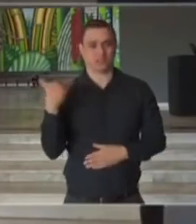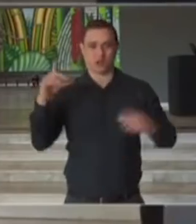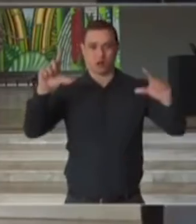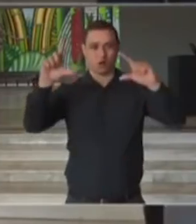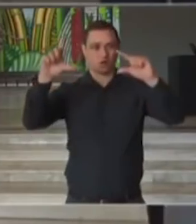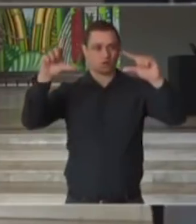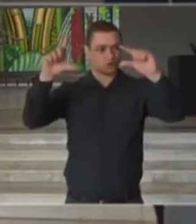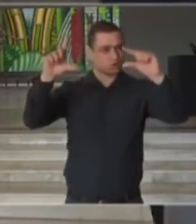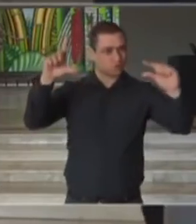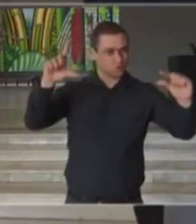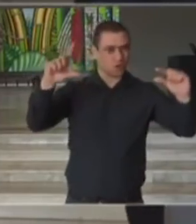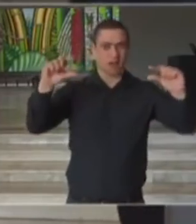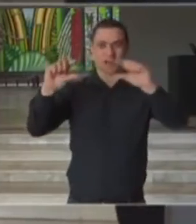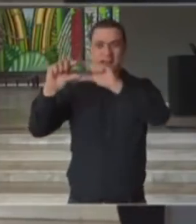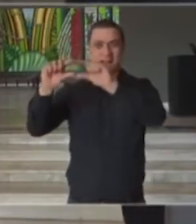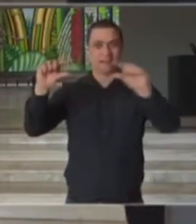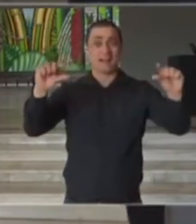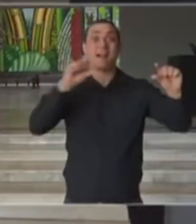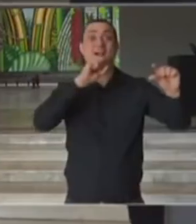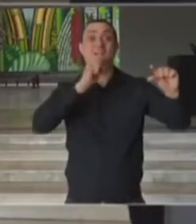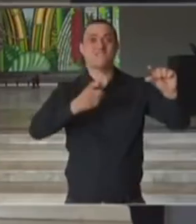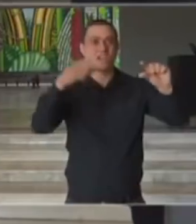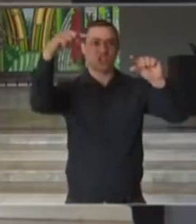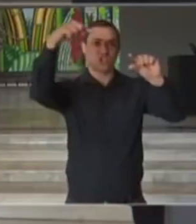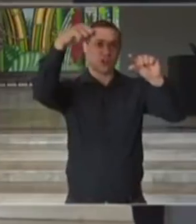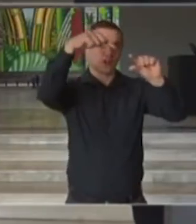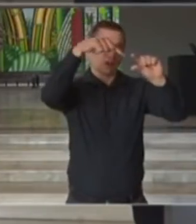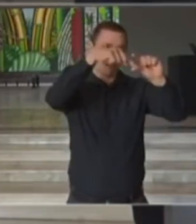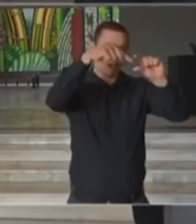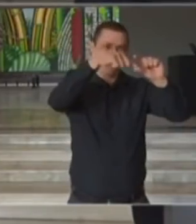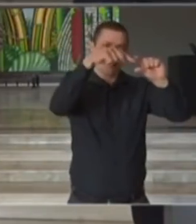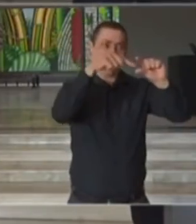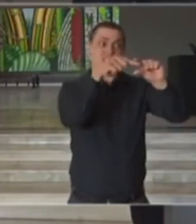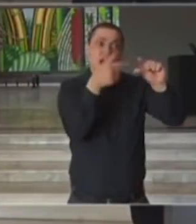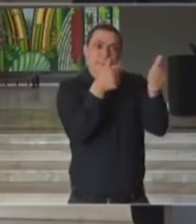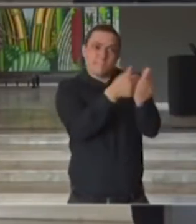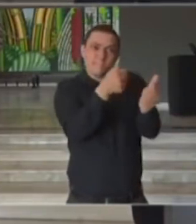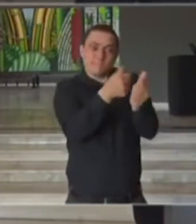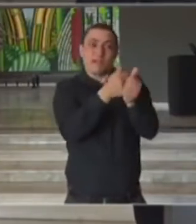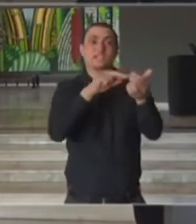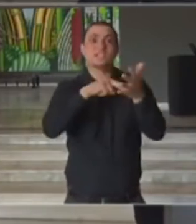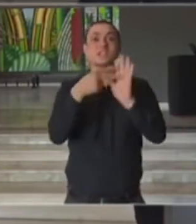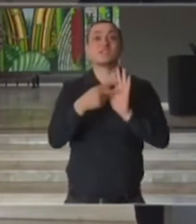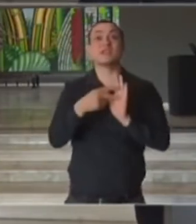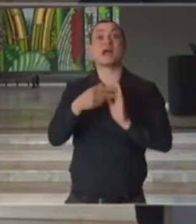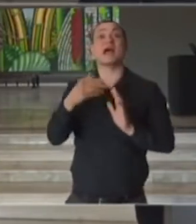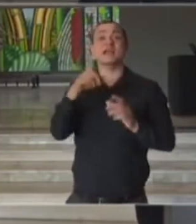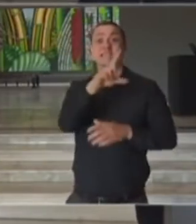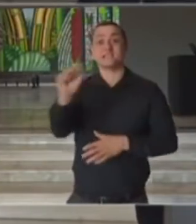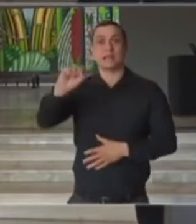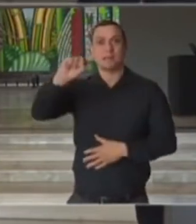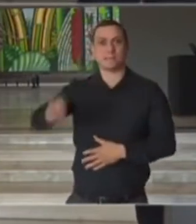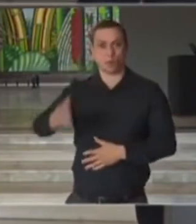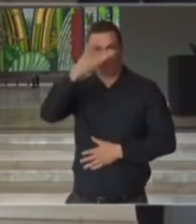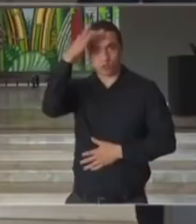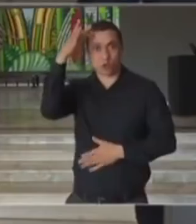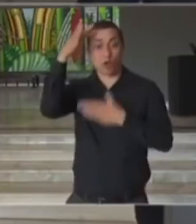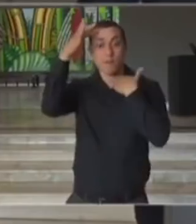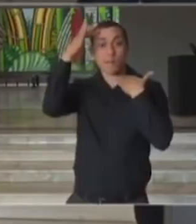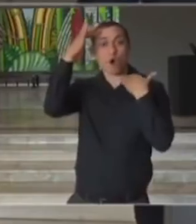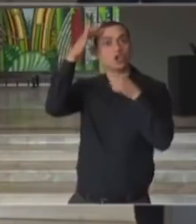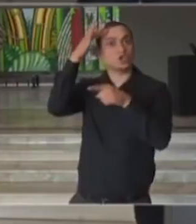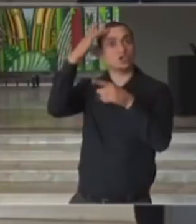a entrar na banda verde, que é a quantidade de menos de 5 óbitos por 100